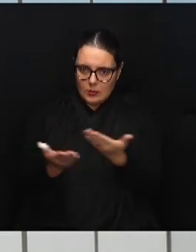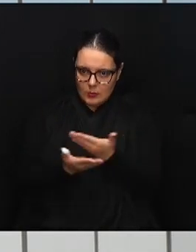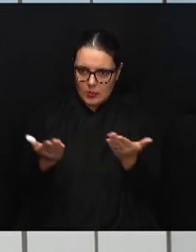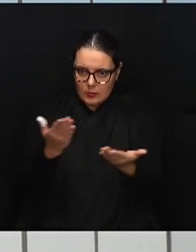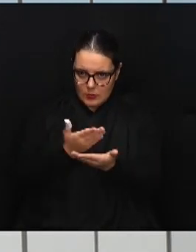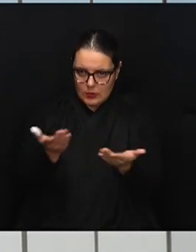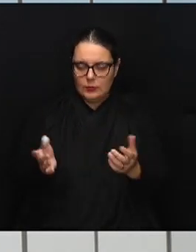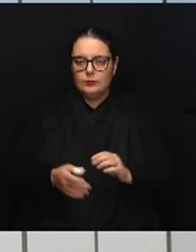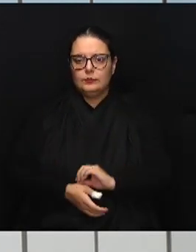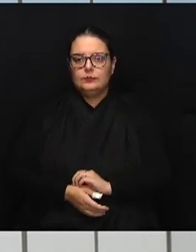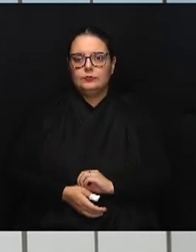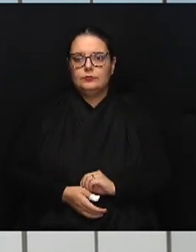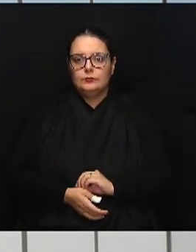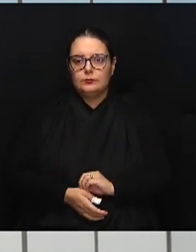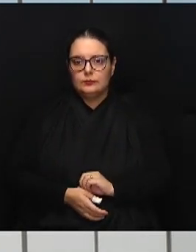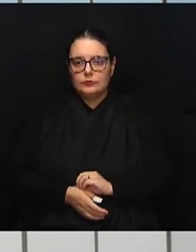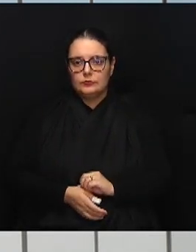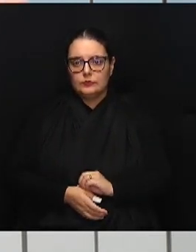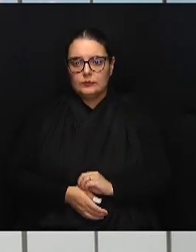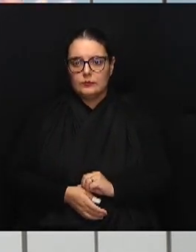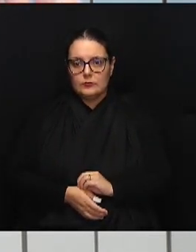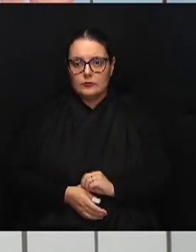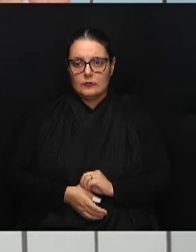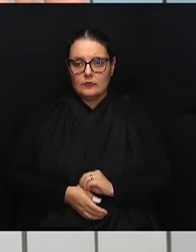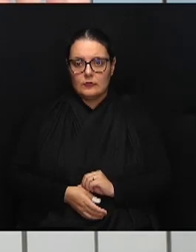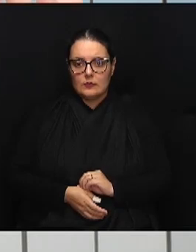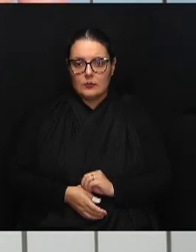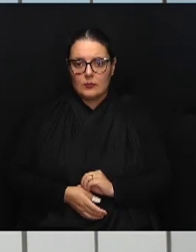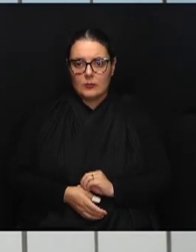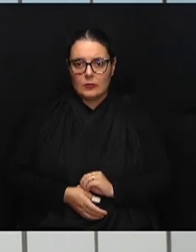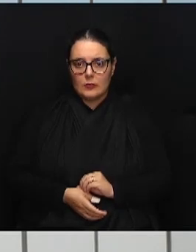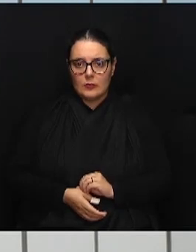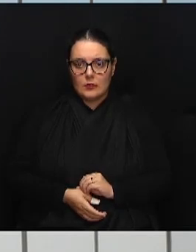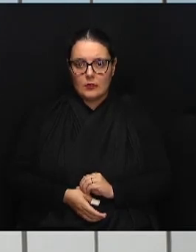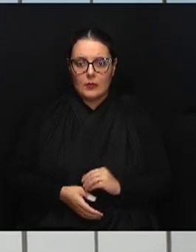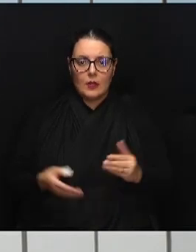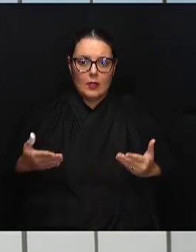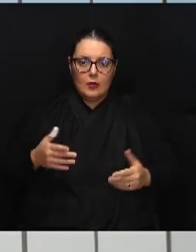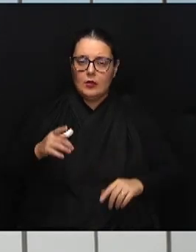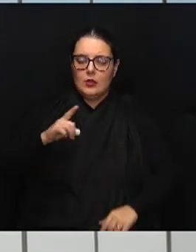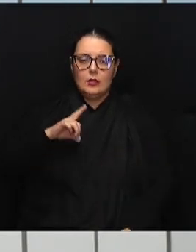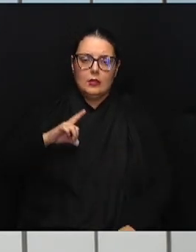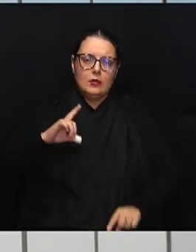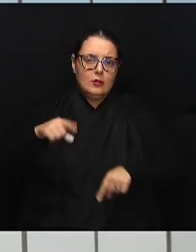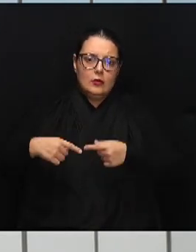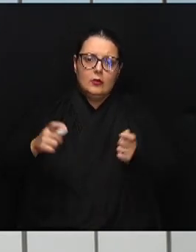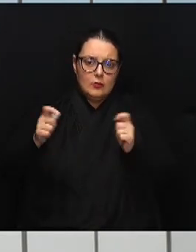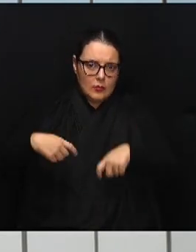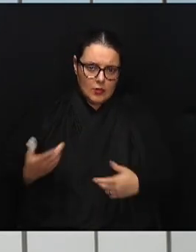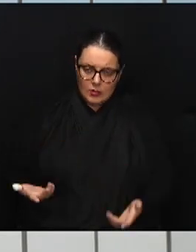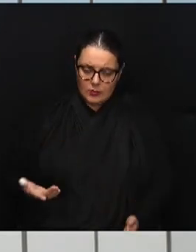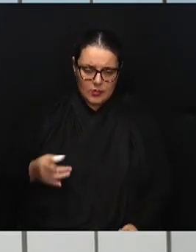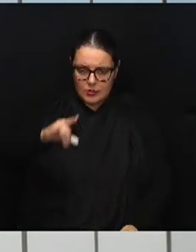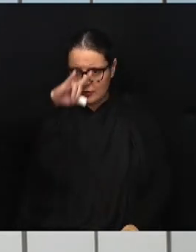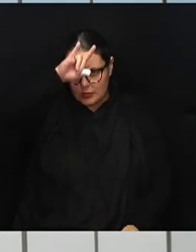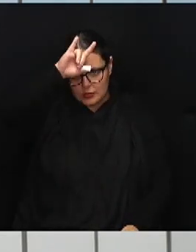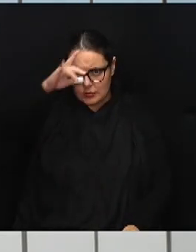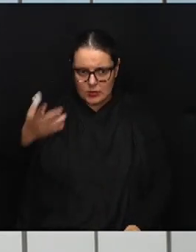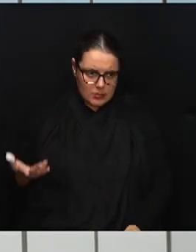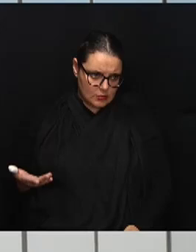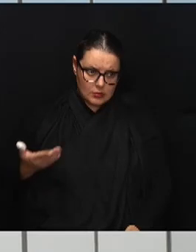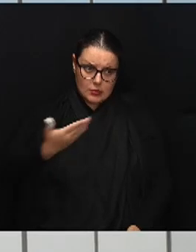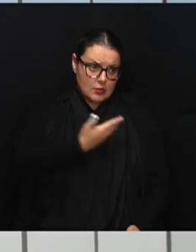né? Agora, você tem outras possibilidades de traição, né? Até entre amigos a gente tem traição, né?